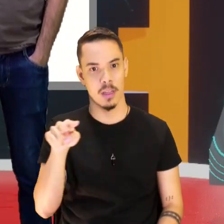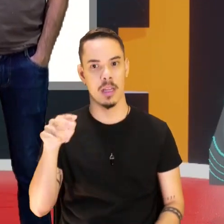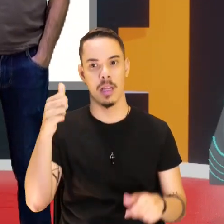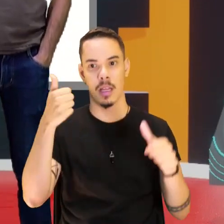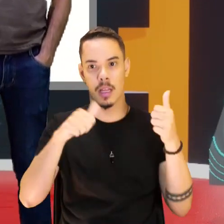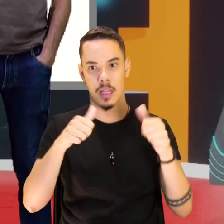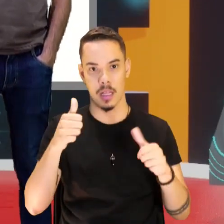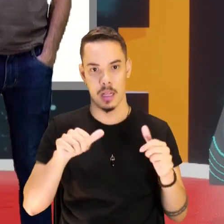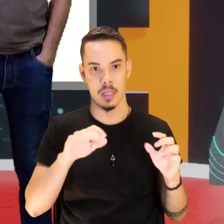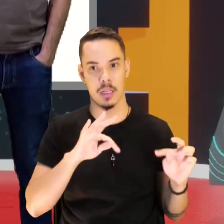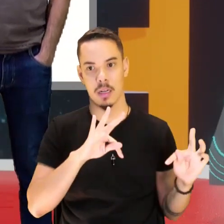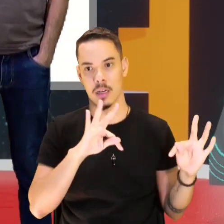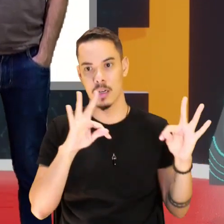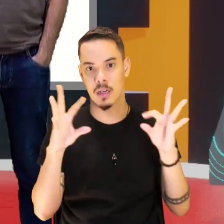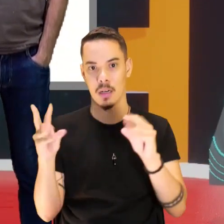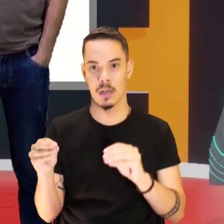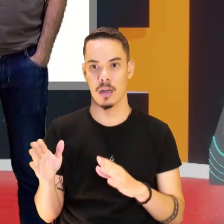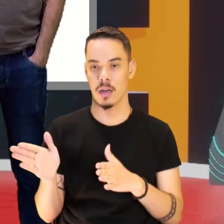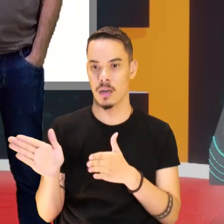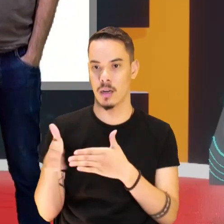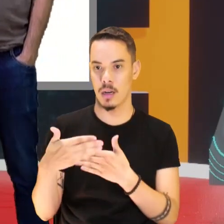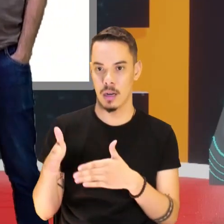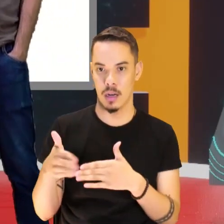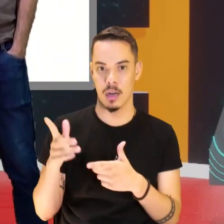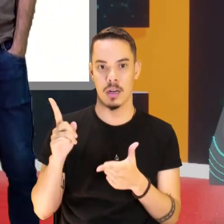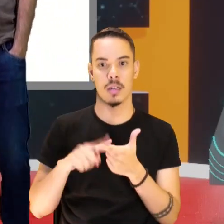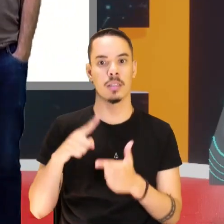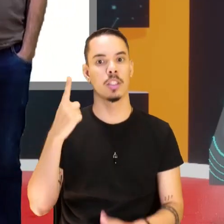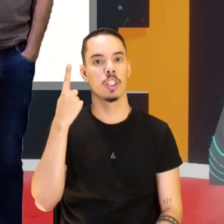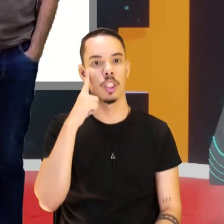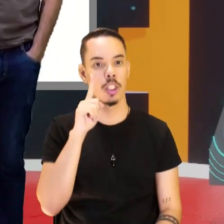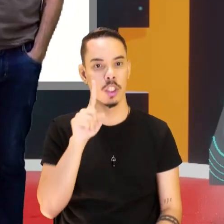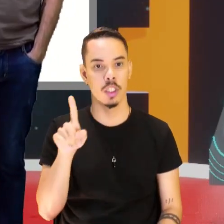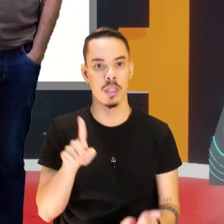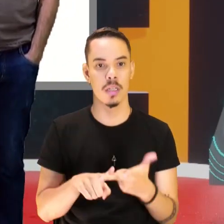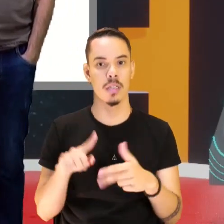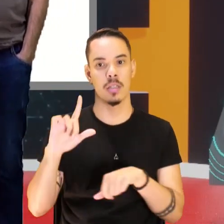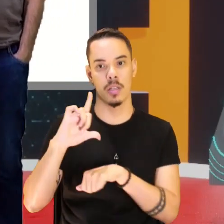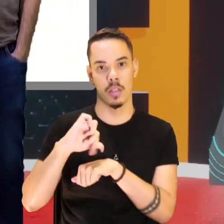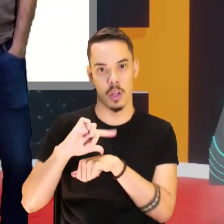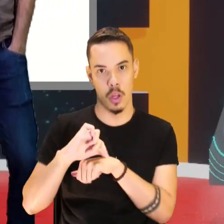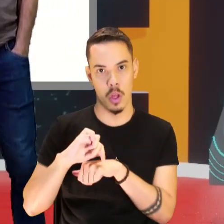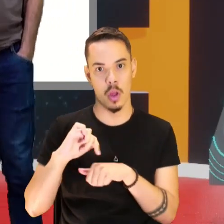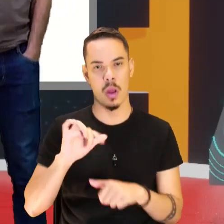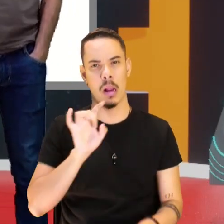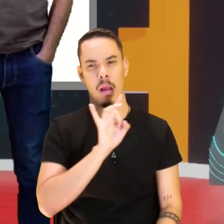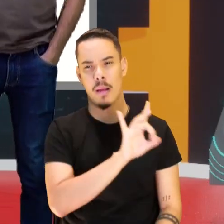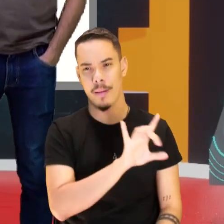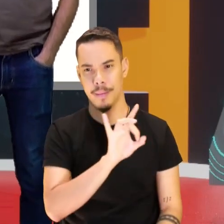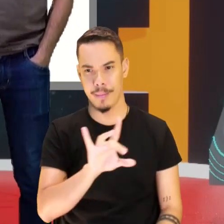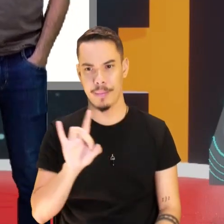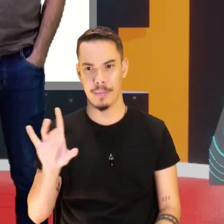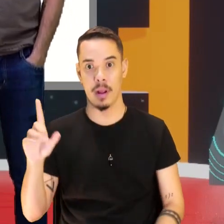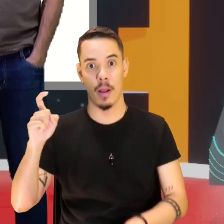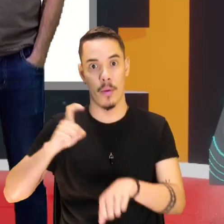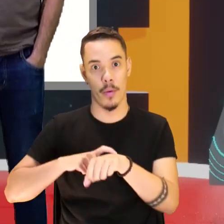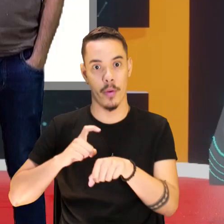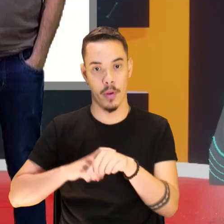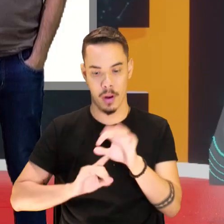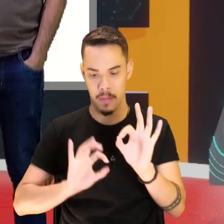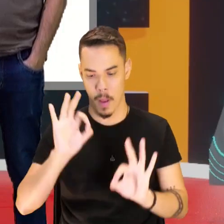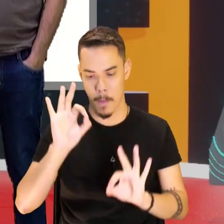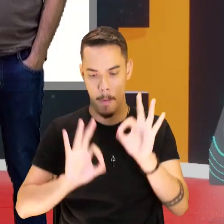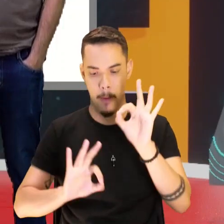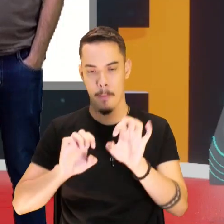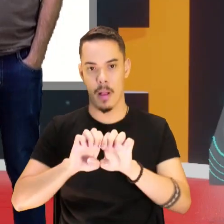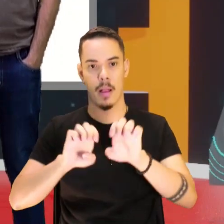os guindastes com as caixas os dias com as caixas e as horas com as caixas né aí depois na hora da montagem da equação O